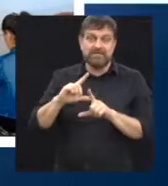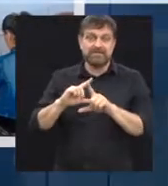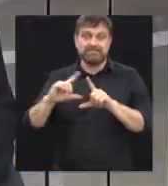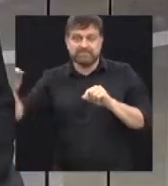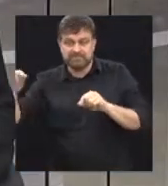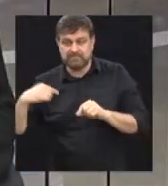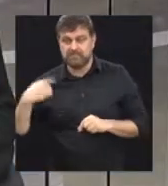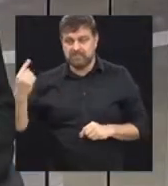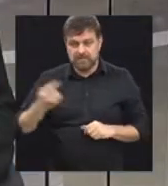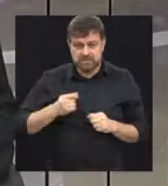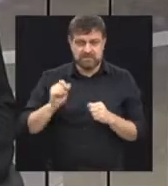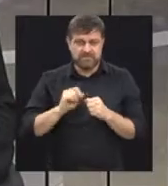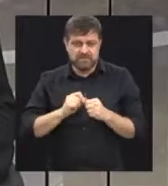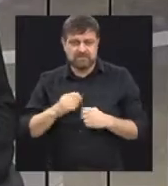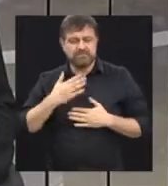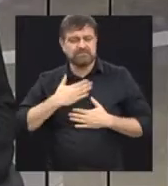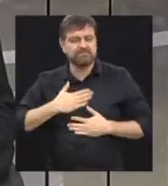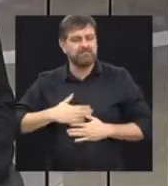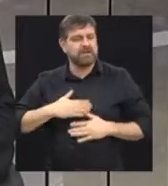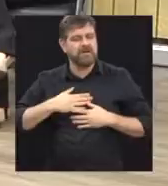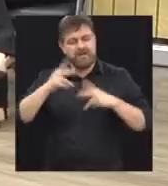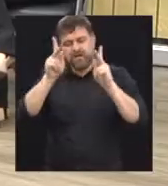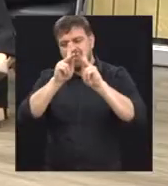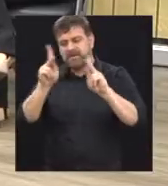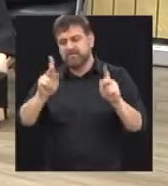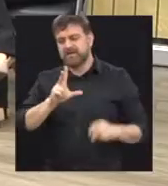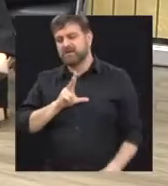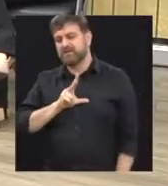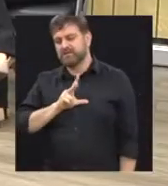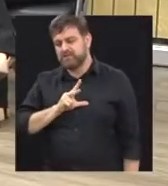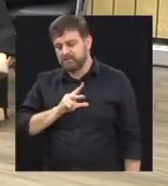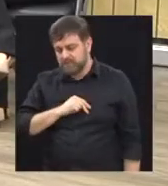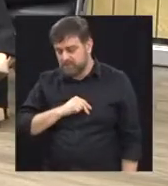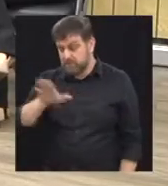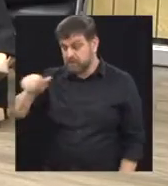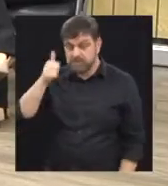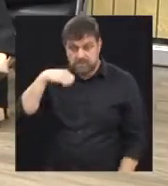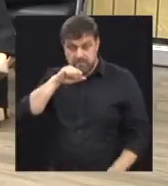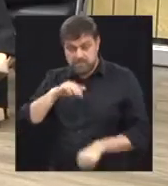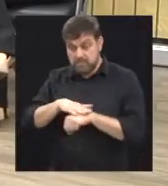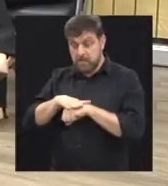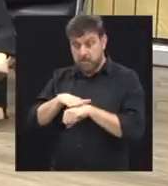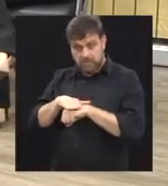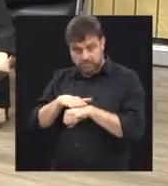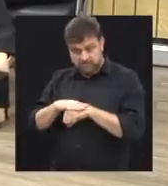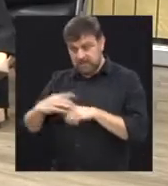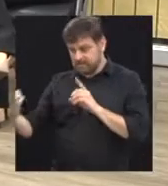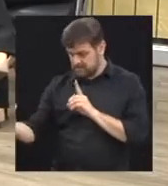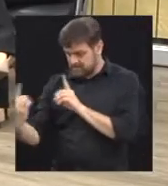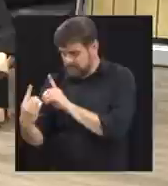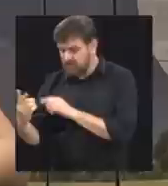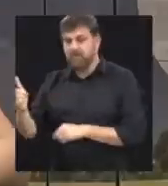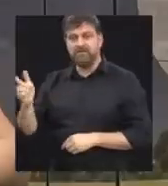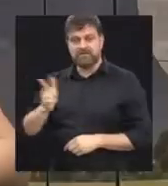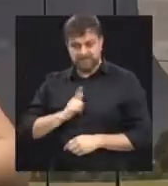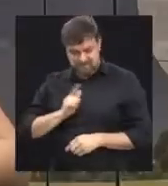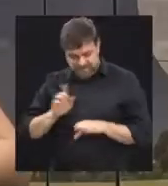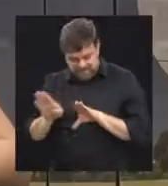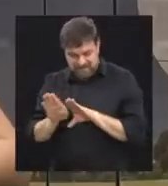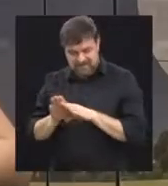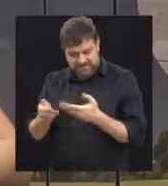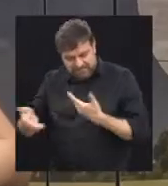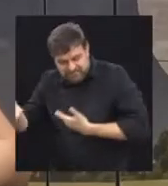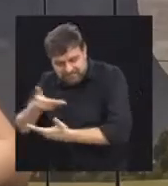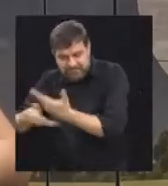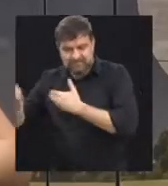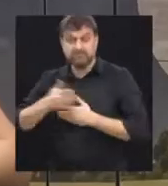nós colocamos esse processo com algo assim muito tranquilo, conversamos bastante com as mães, né, então existe essa participação. Além dessa